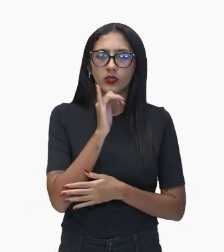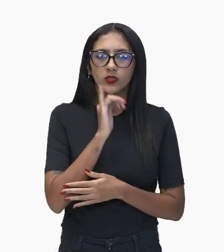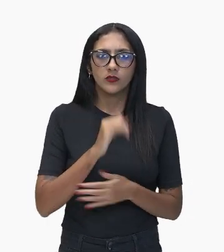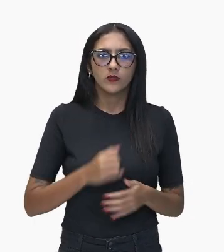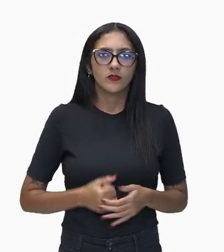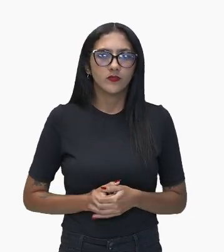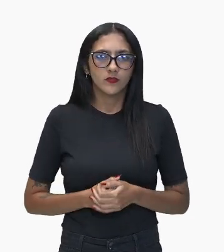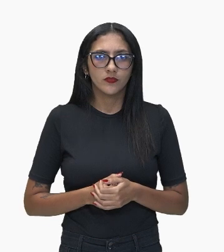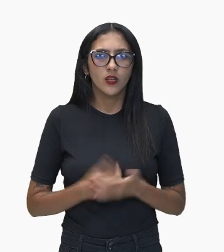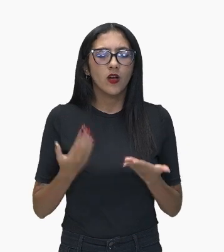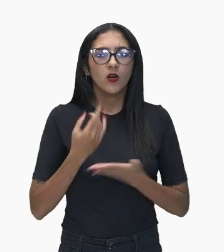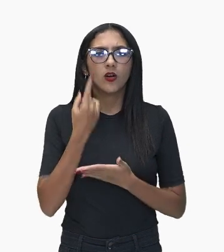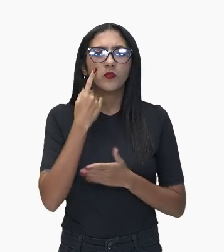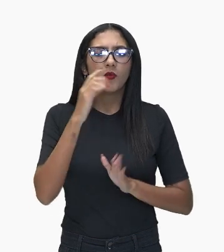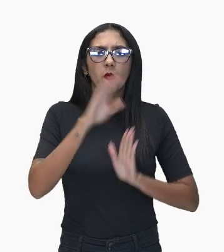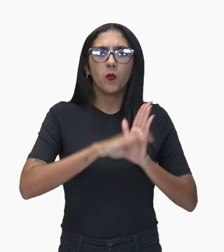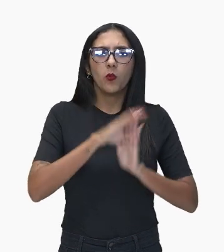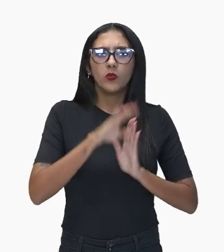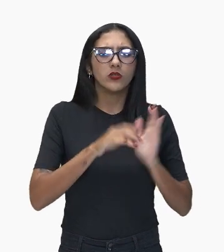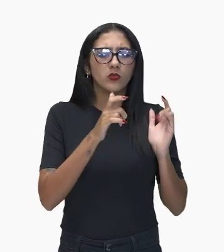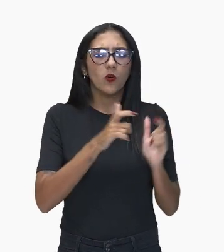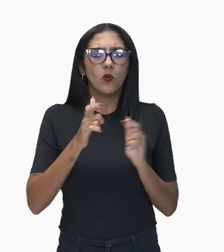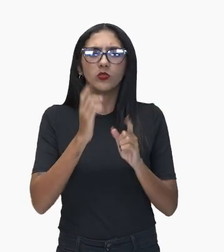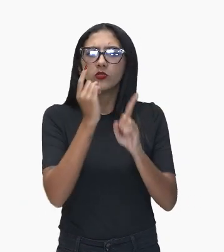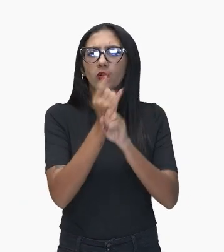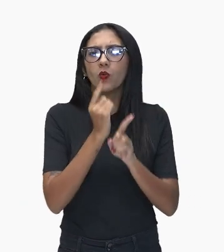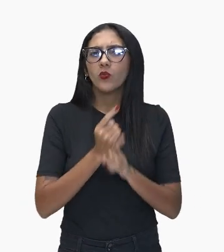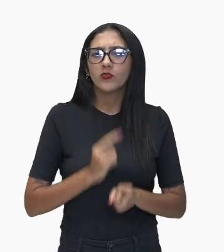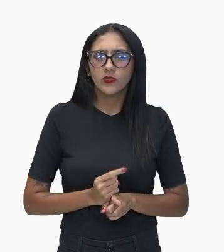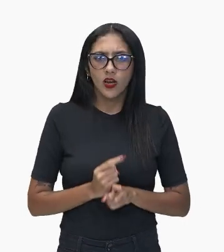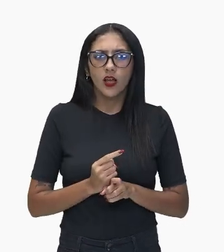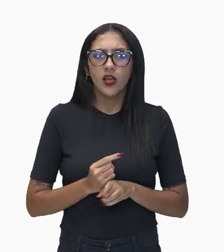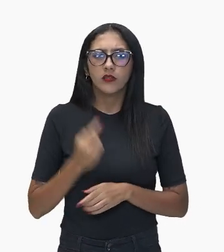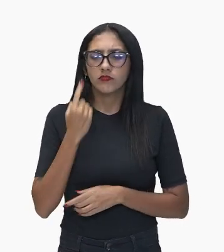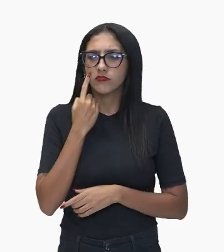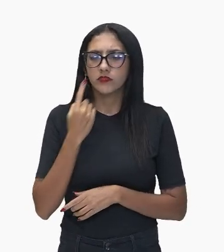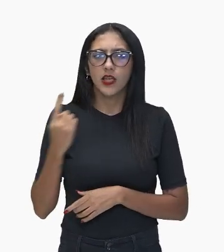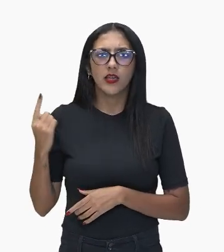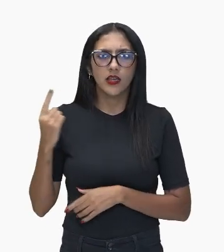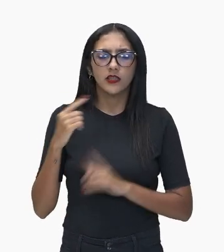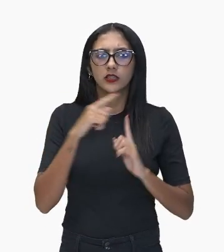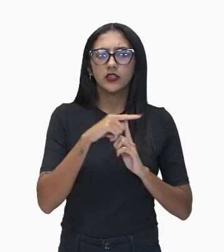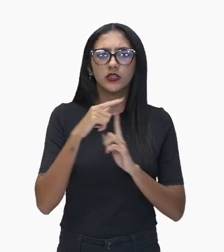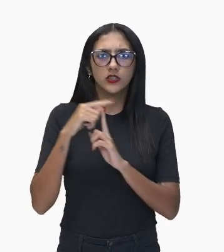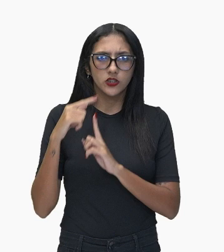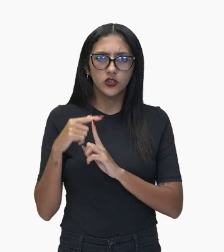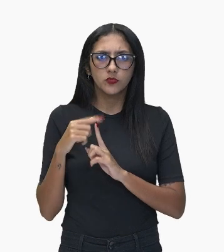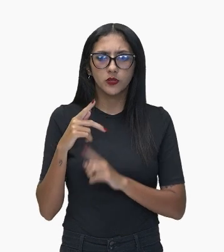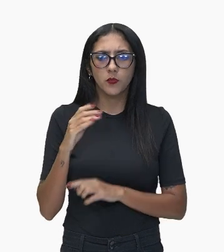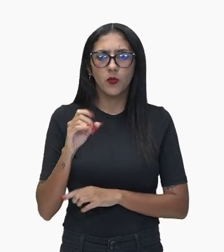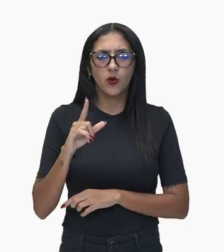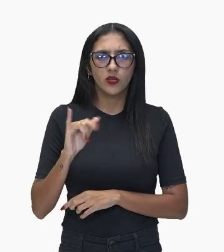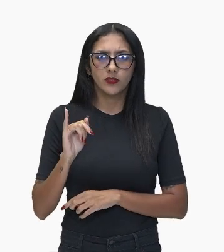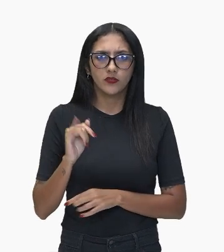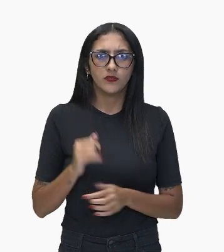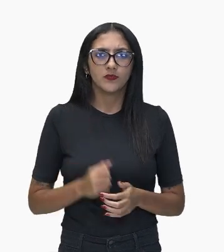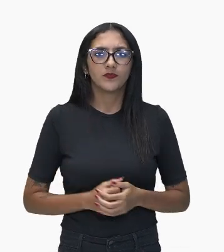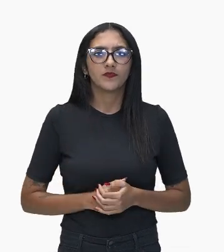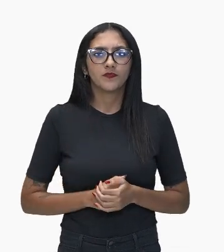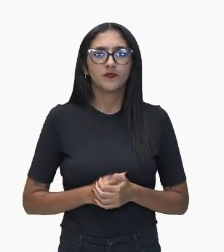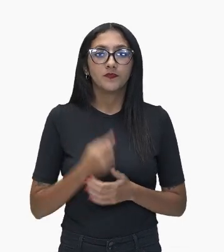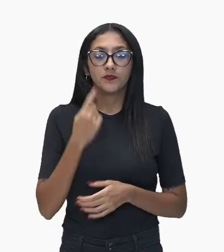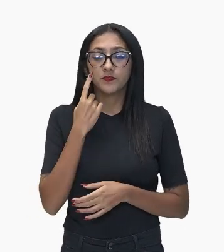o conceito de cada um e onde que a gente pode encontrar esses polissacarídeos. O